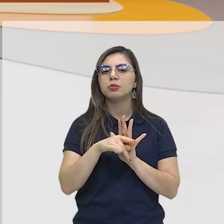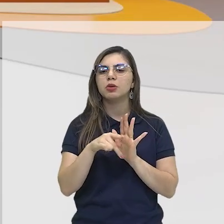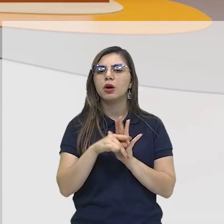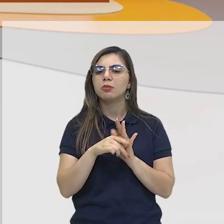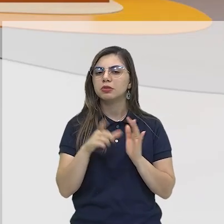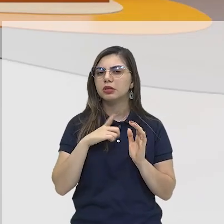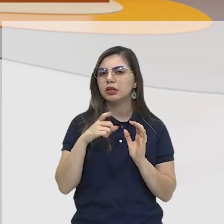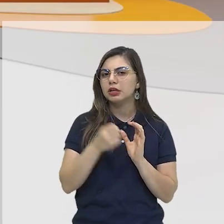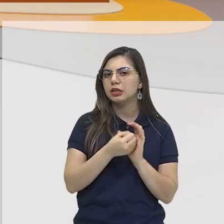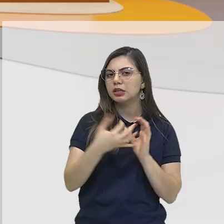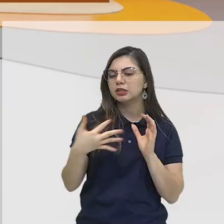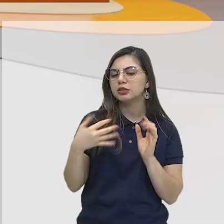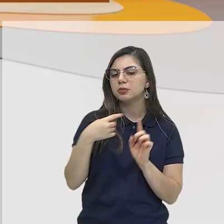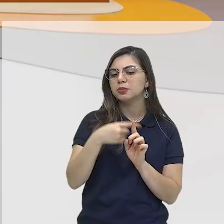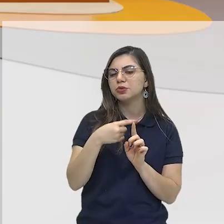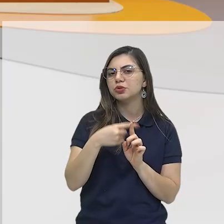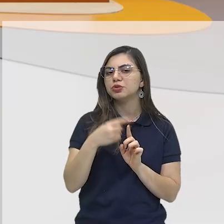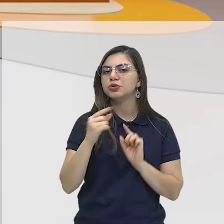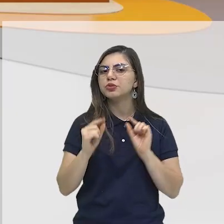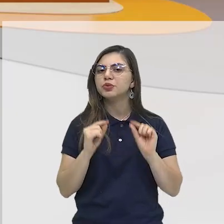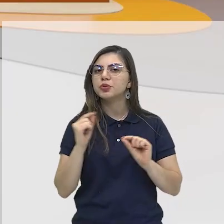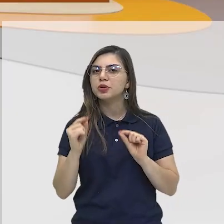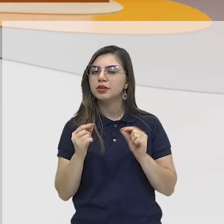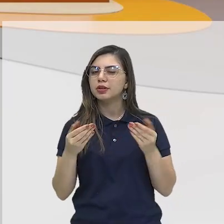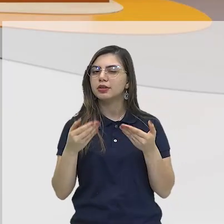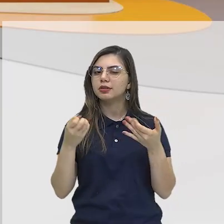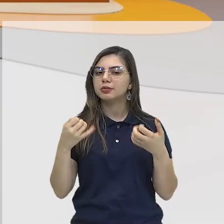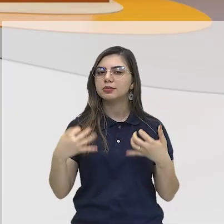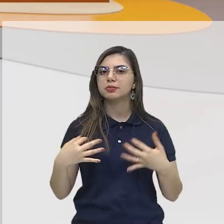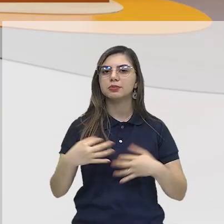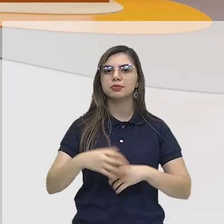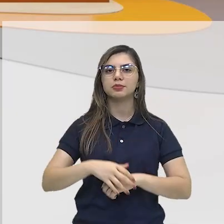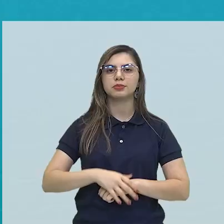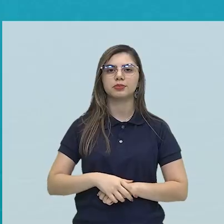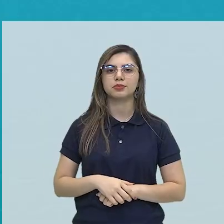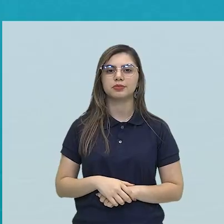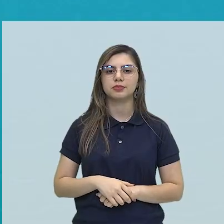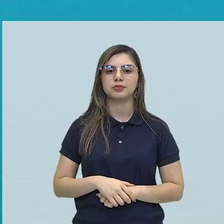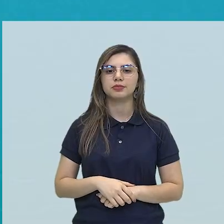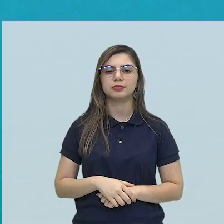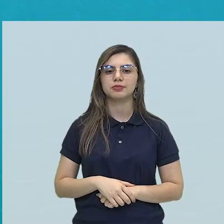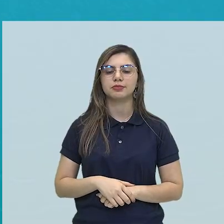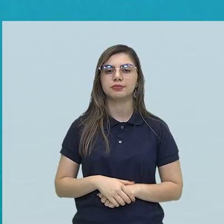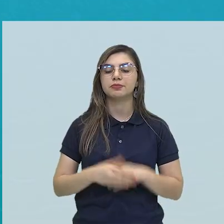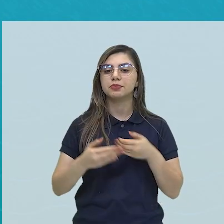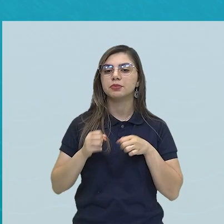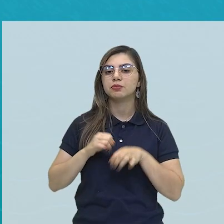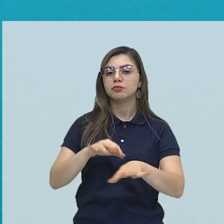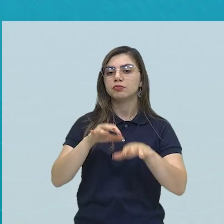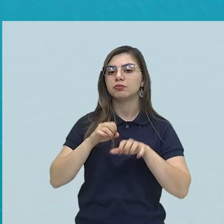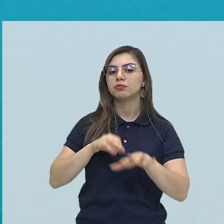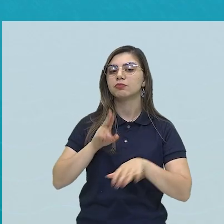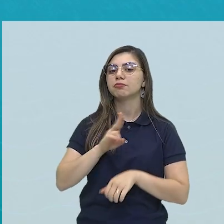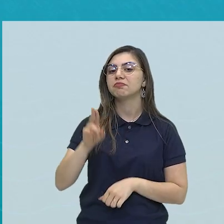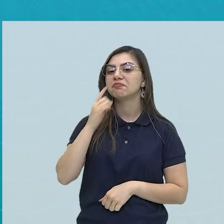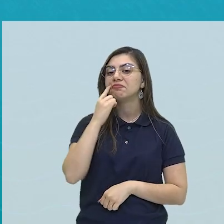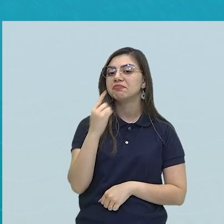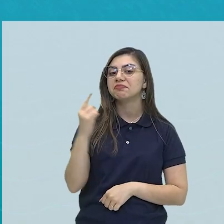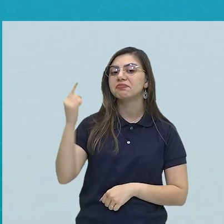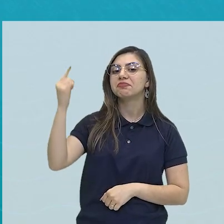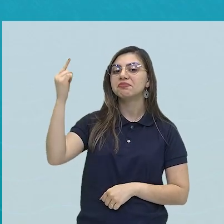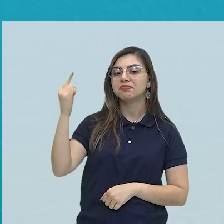características e as vantagens dela ao ocorrerem na costa desse país. A corrente de Humboldt